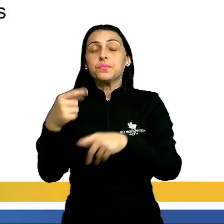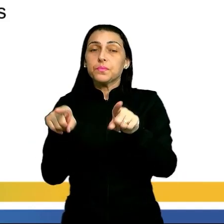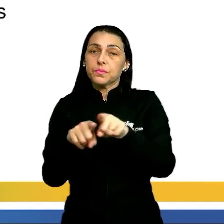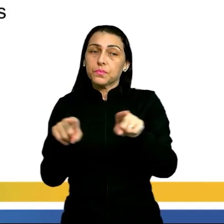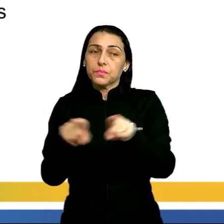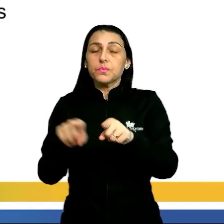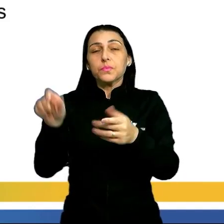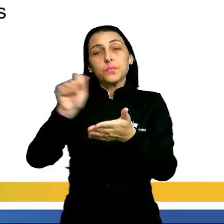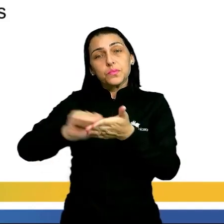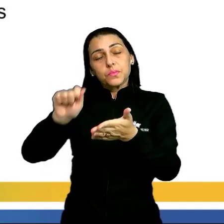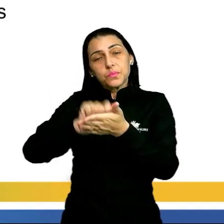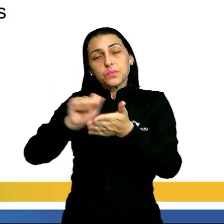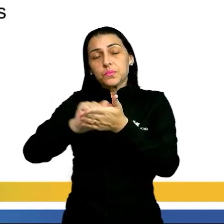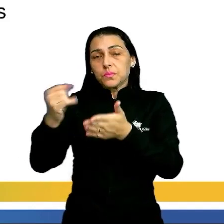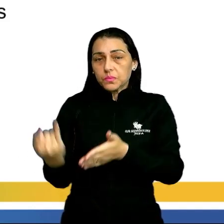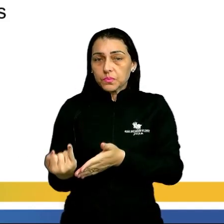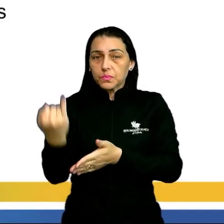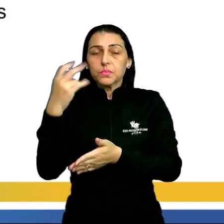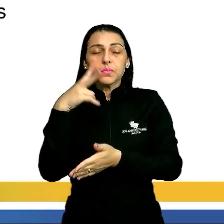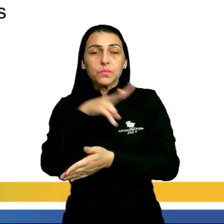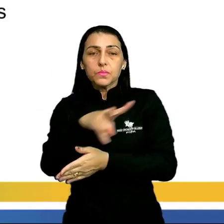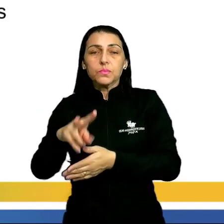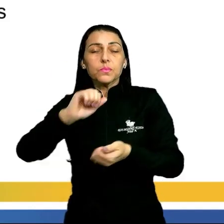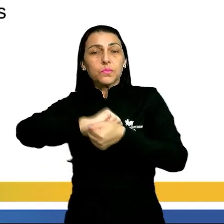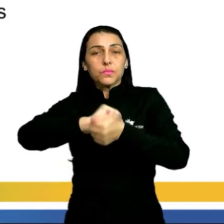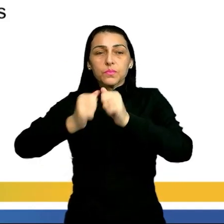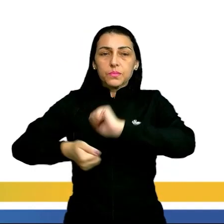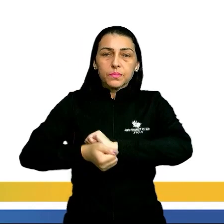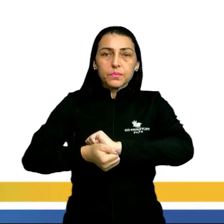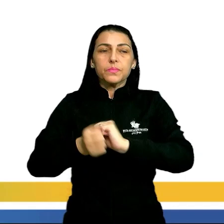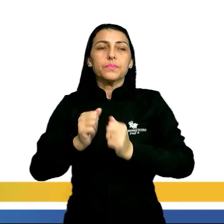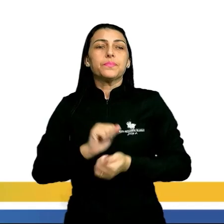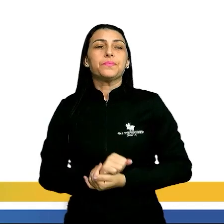do escritor, é importante a gente ver essas associações.